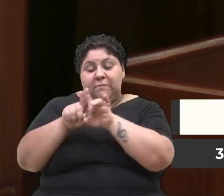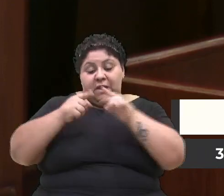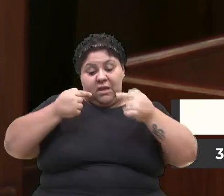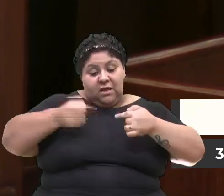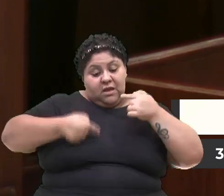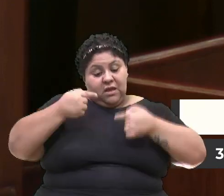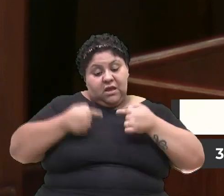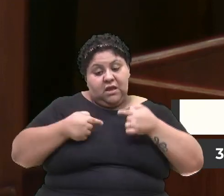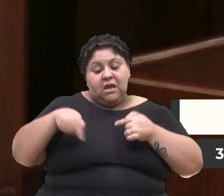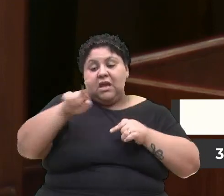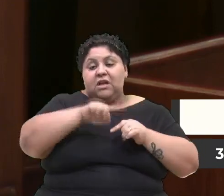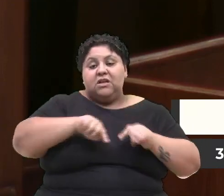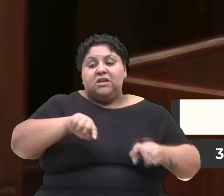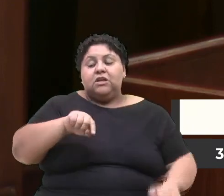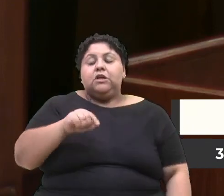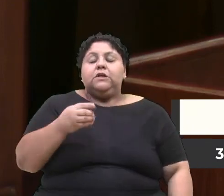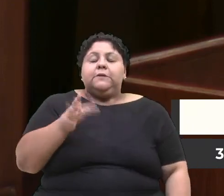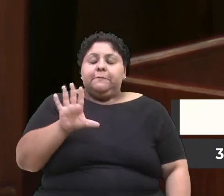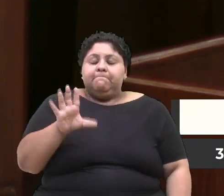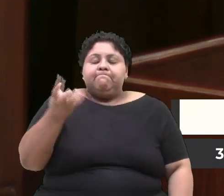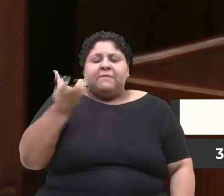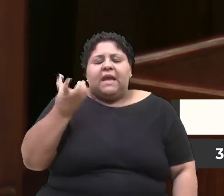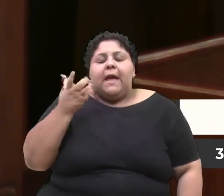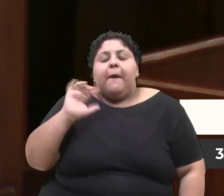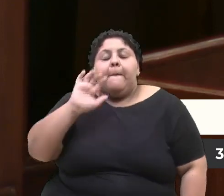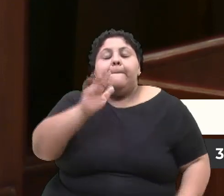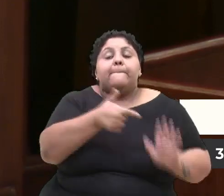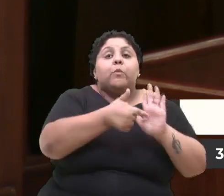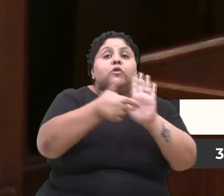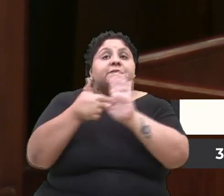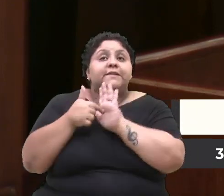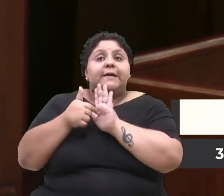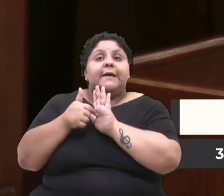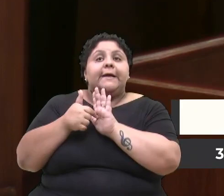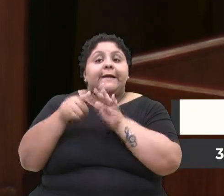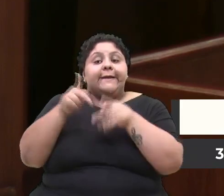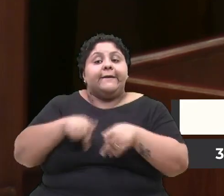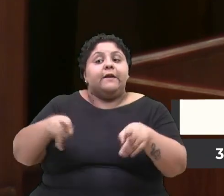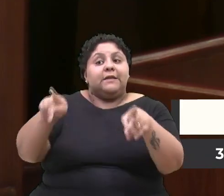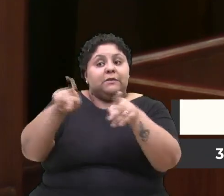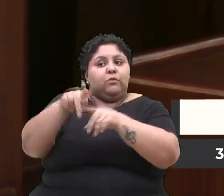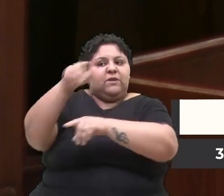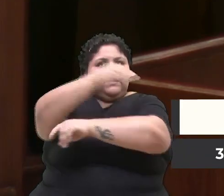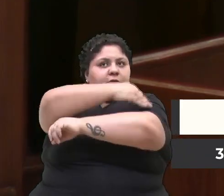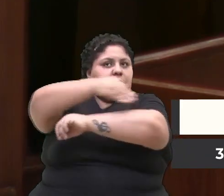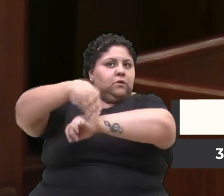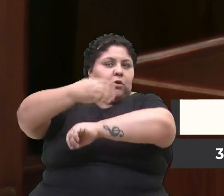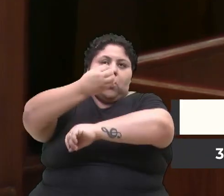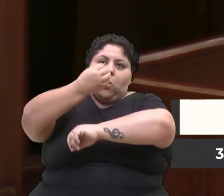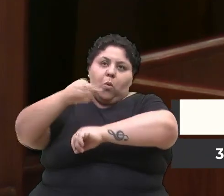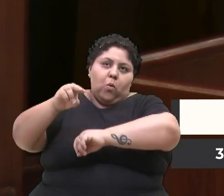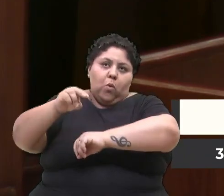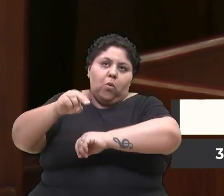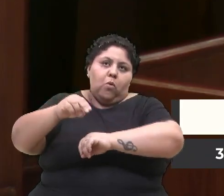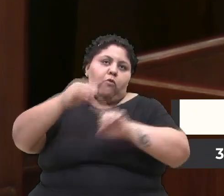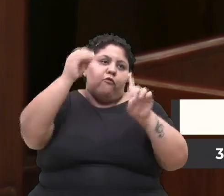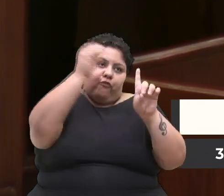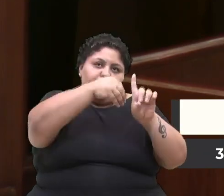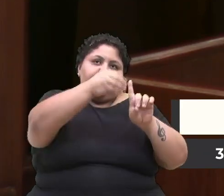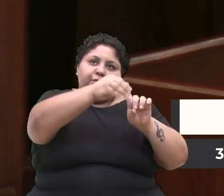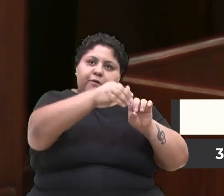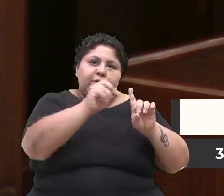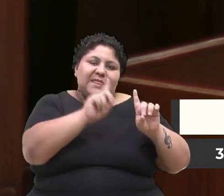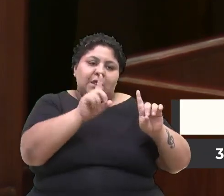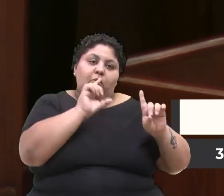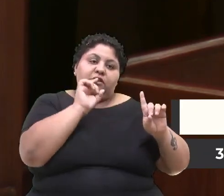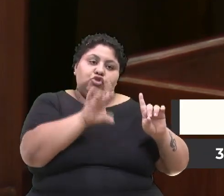A gente busca, com isso, mostrar que esta população de rua, ou em situação de rua, ela não é